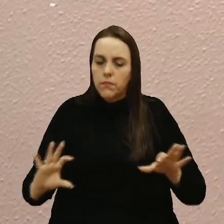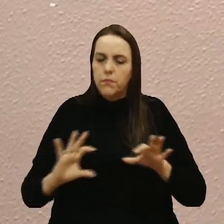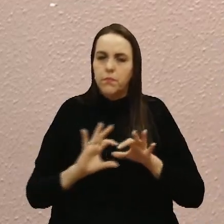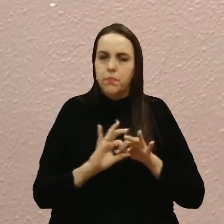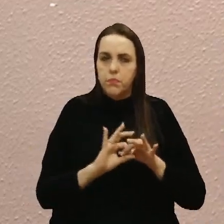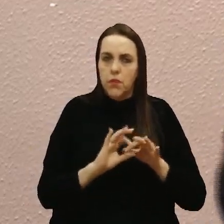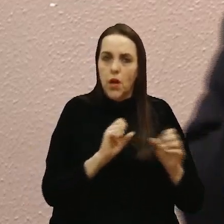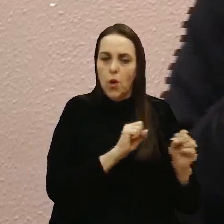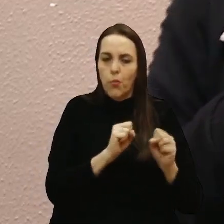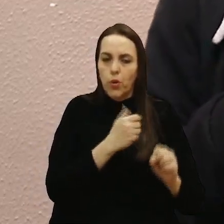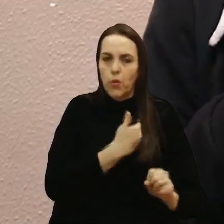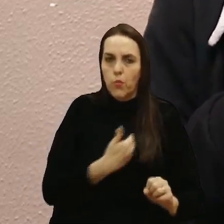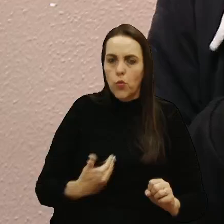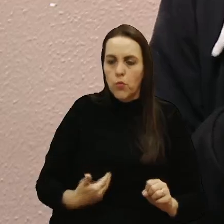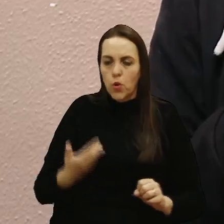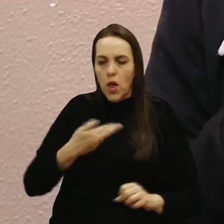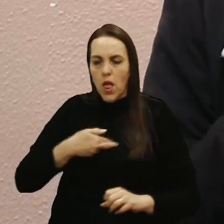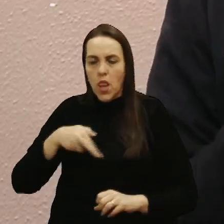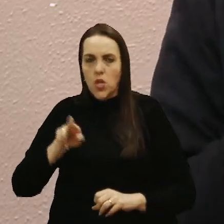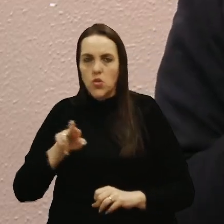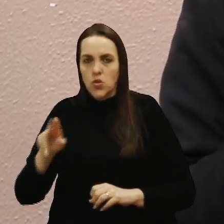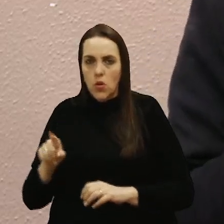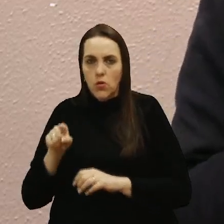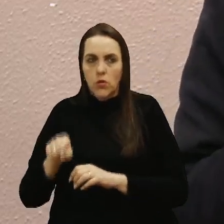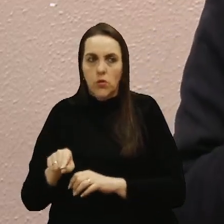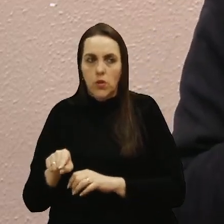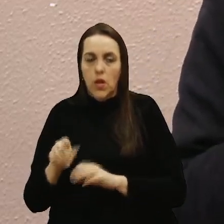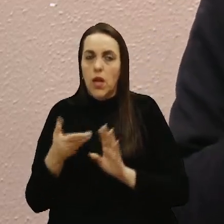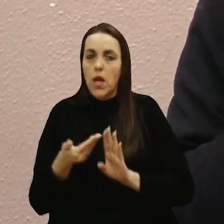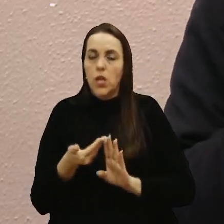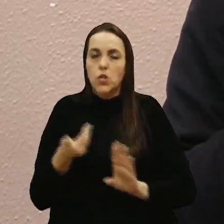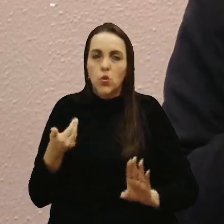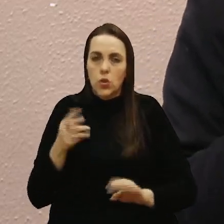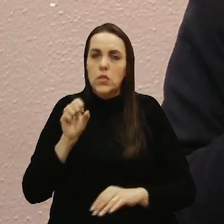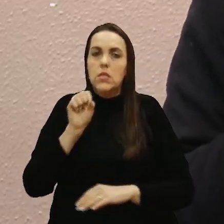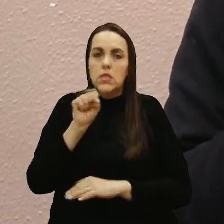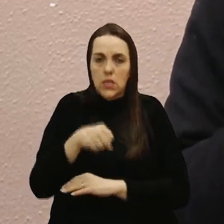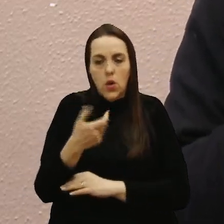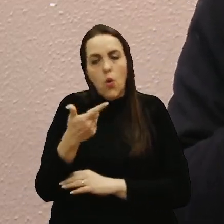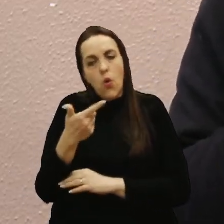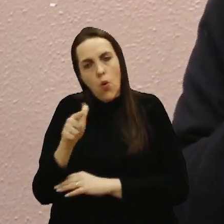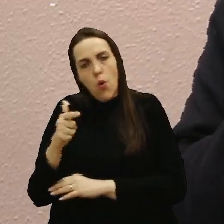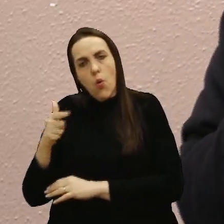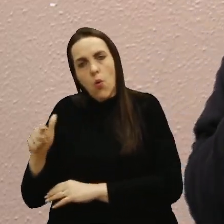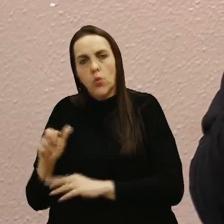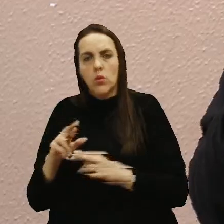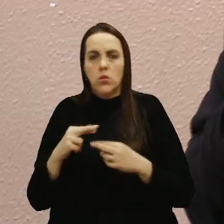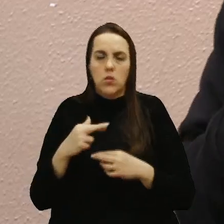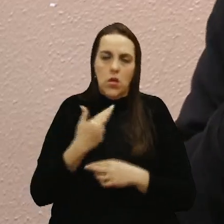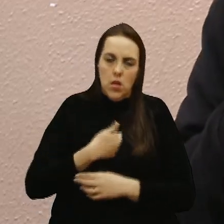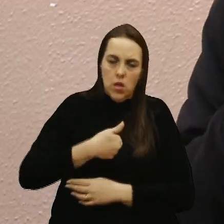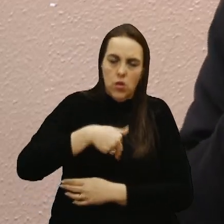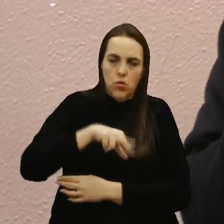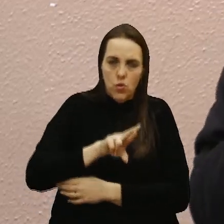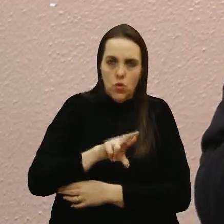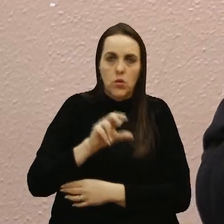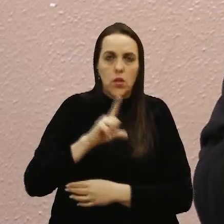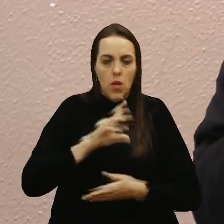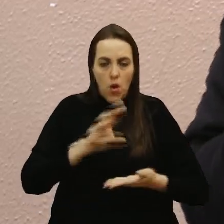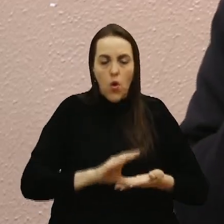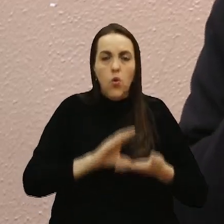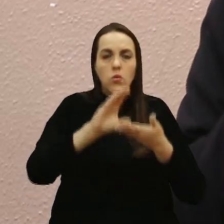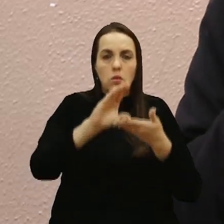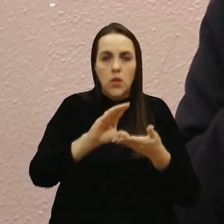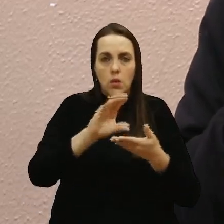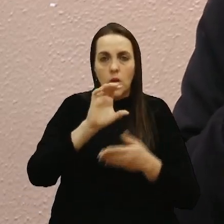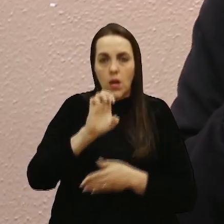religiões exclusivas, porque isso acaba excluindo, sim, outras religiões. E se nós temos um conselho ecumênico, por exemplo, em